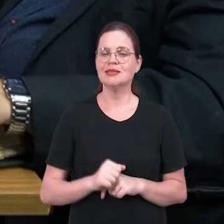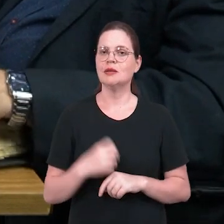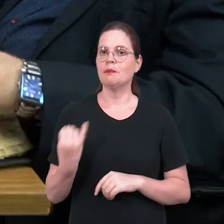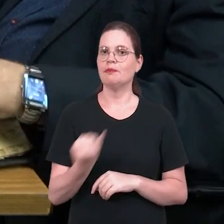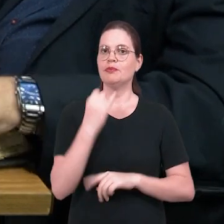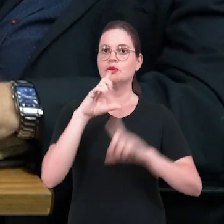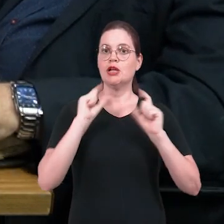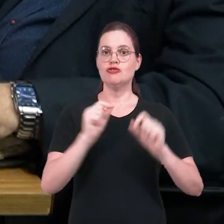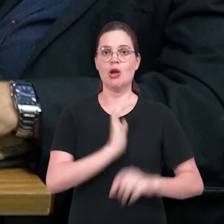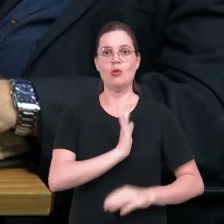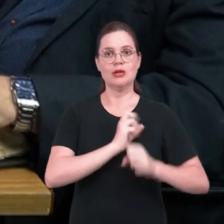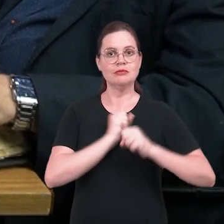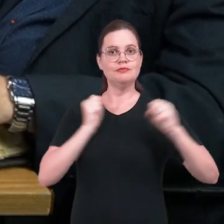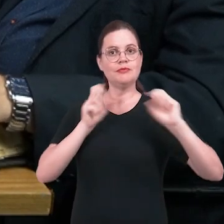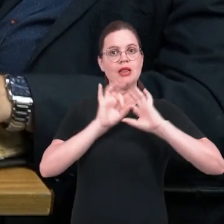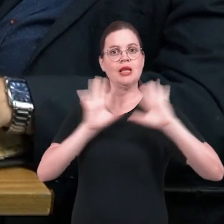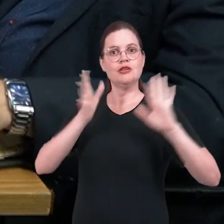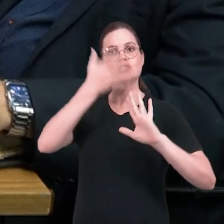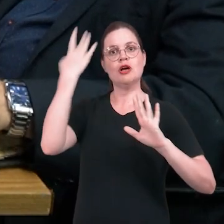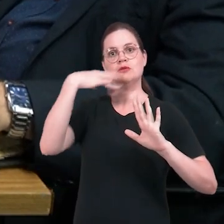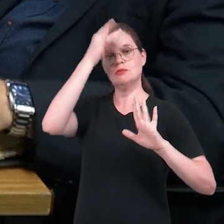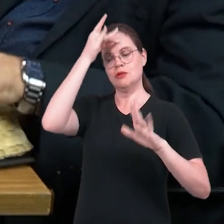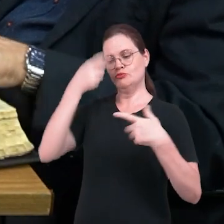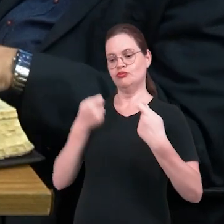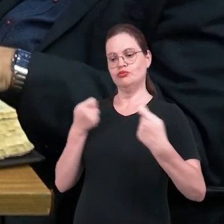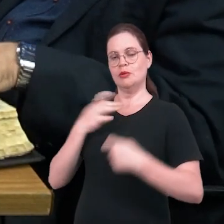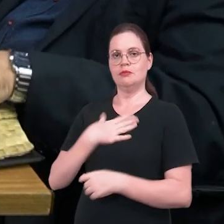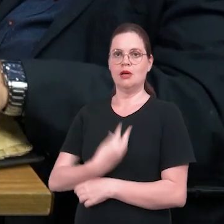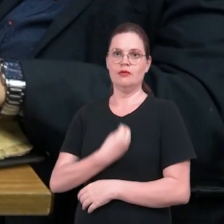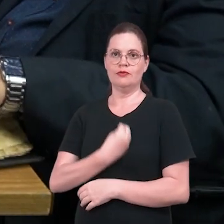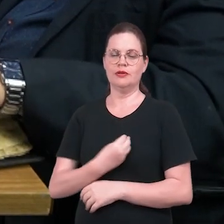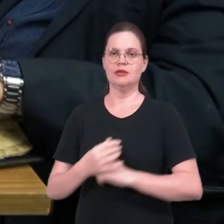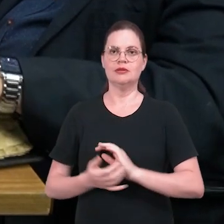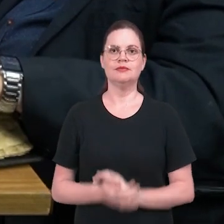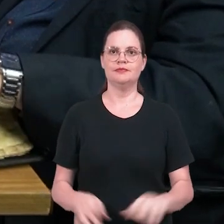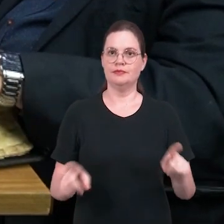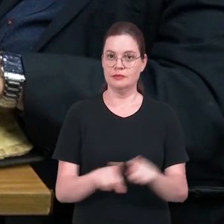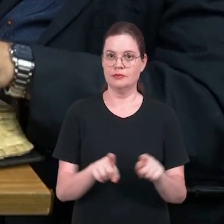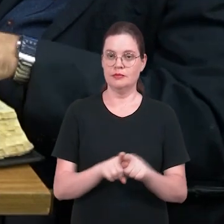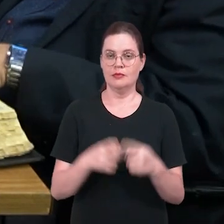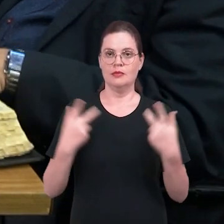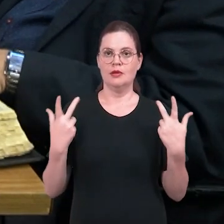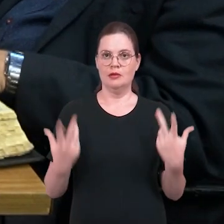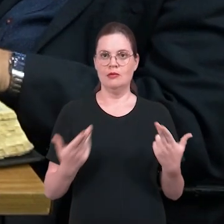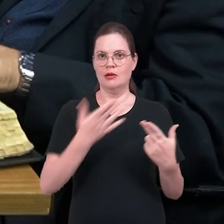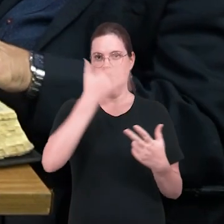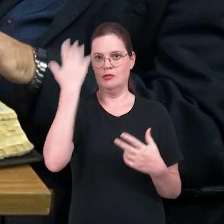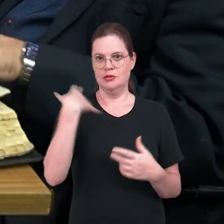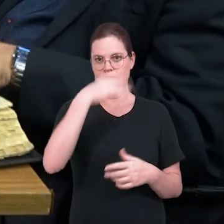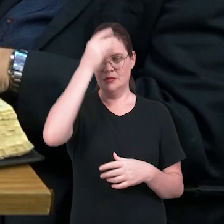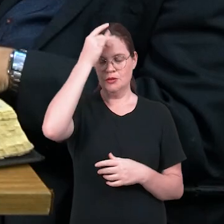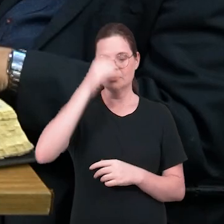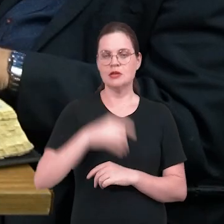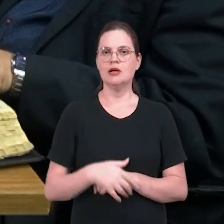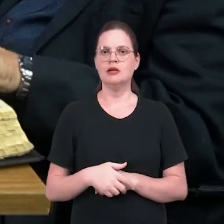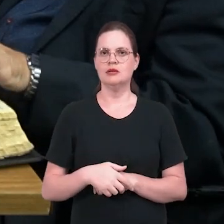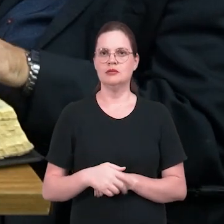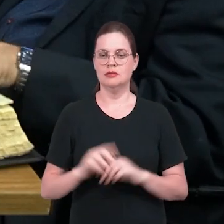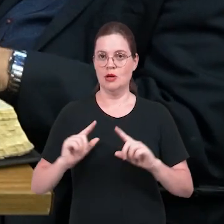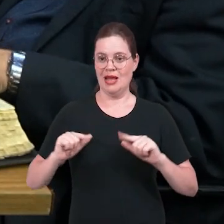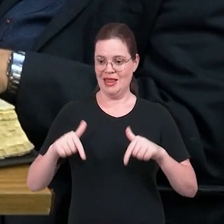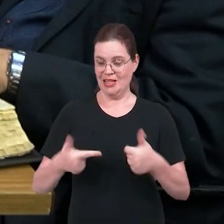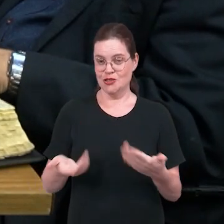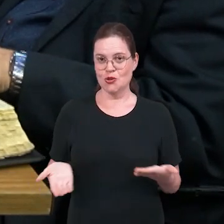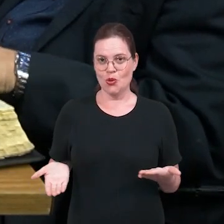O importante é deixar que o Espírito Santo governe a sua vida. E assim como o Espírito Santo, o Josias, ele está